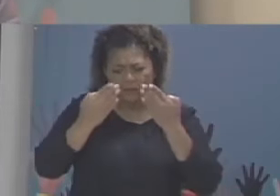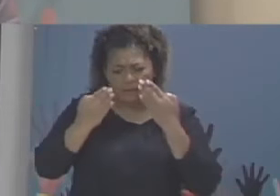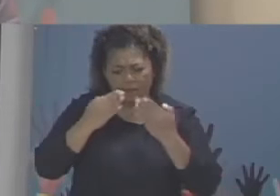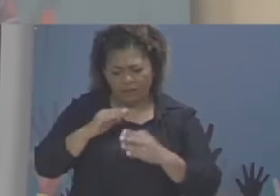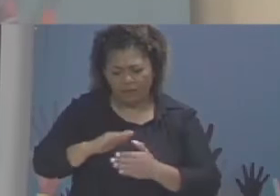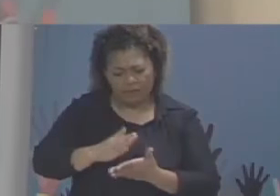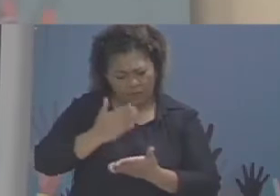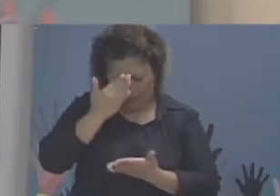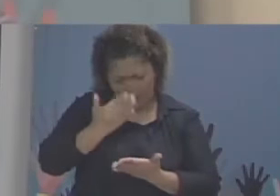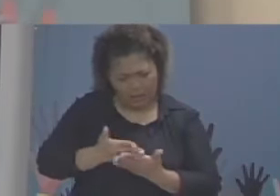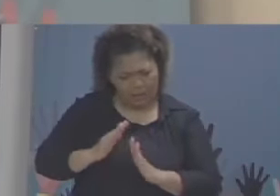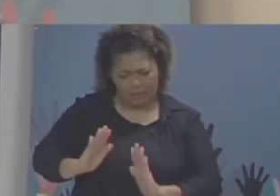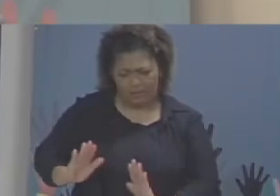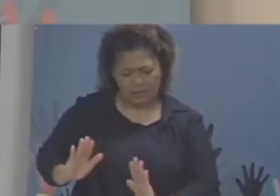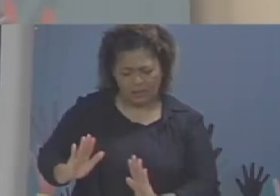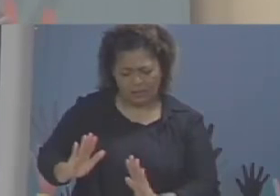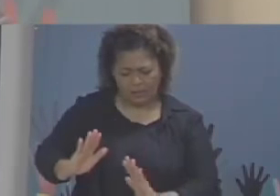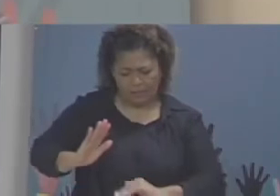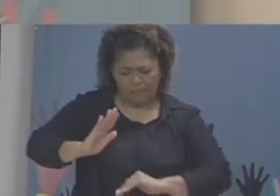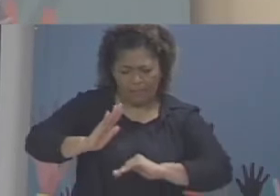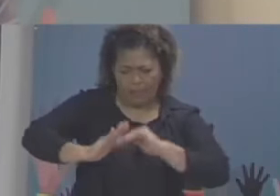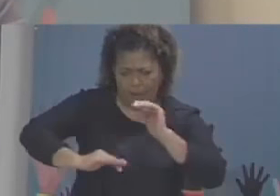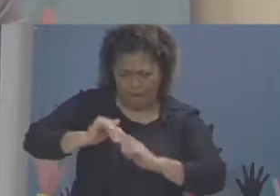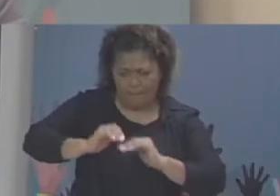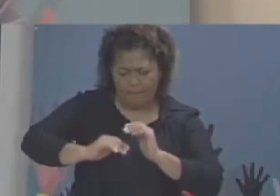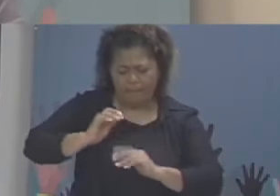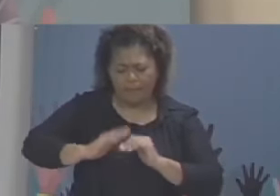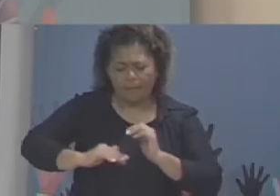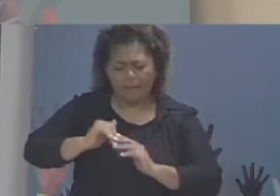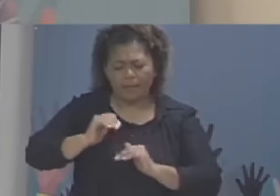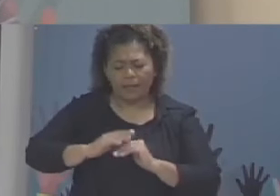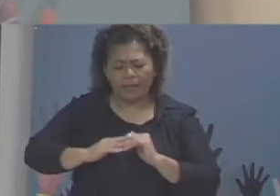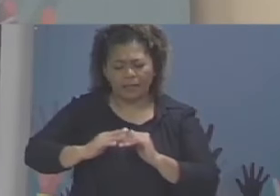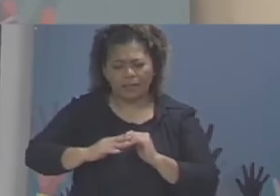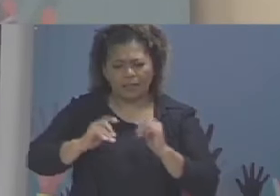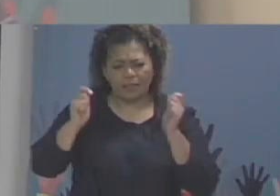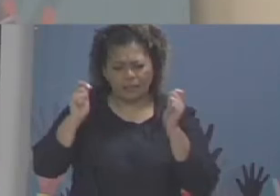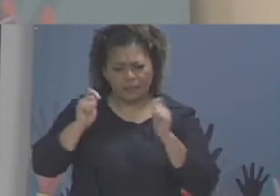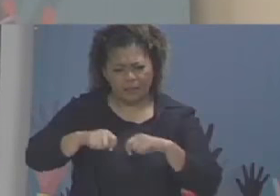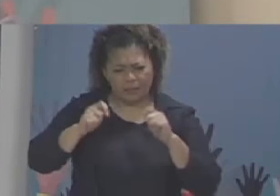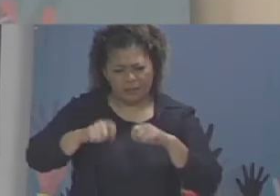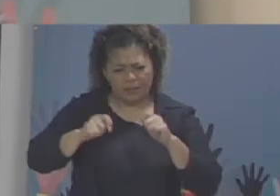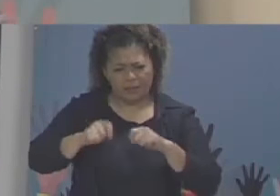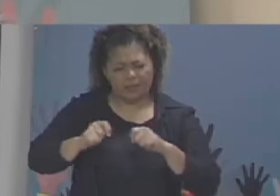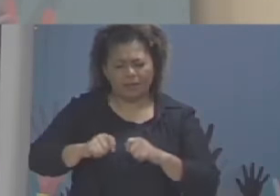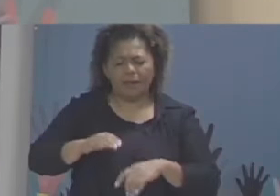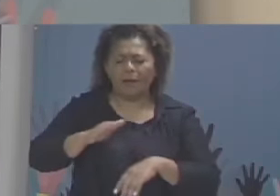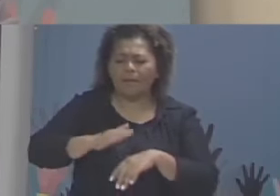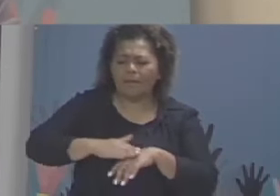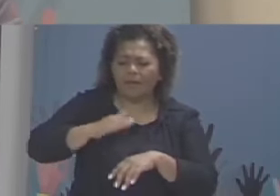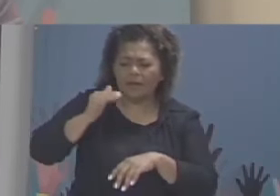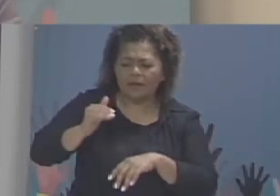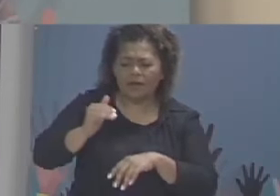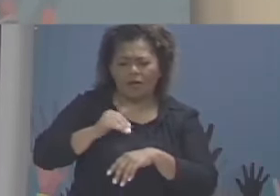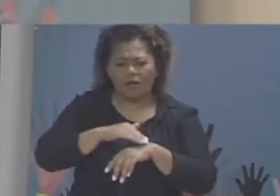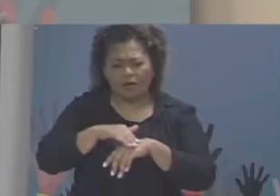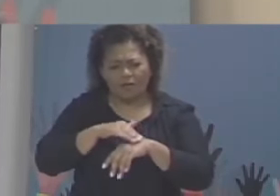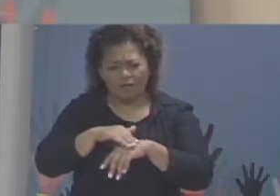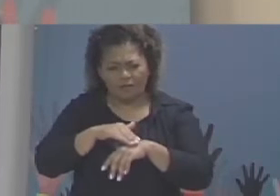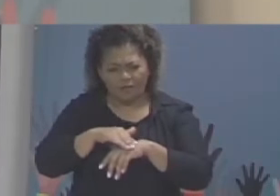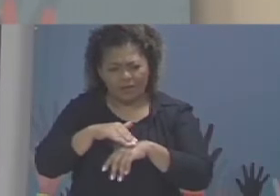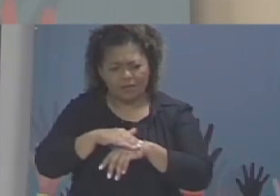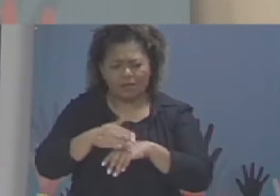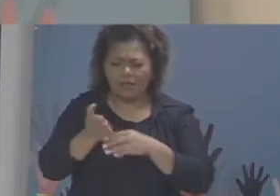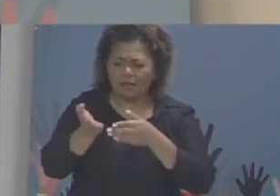cientificidade. A prática baseada em evidências, para o psicólogo que está nos vendo, é justamente que nós possamos utilizar a melhor evidência possível para dar às pessoas o